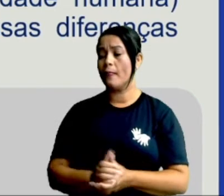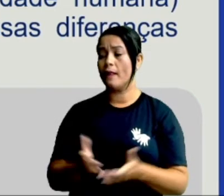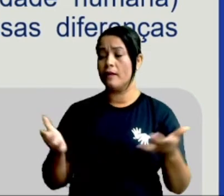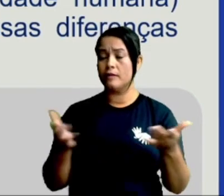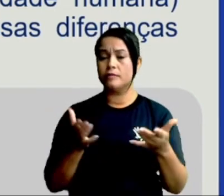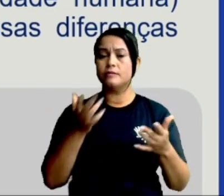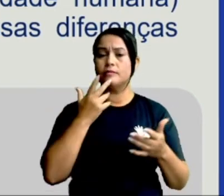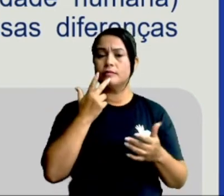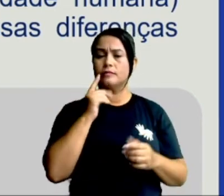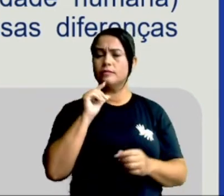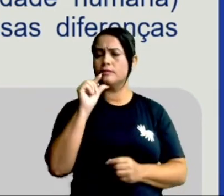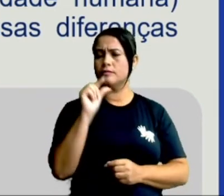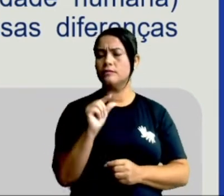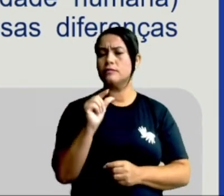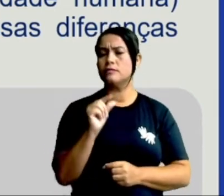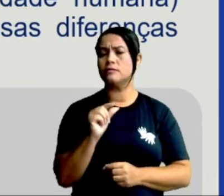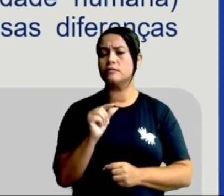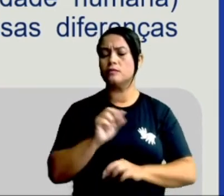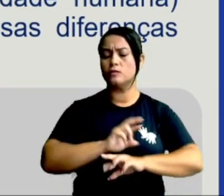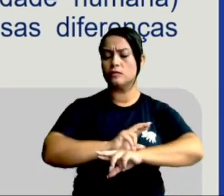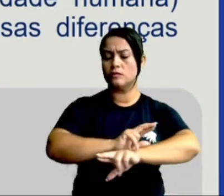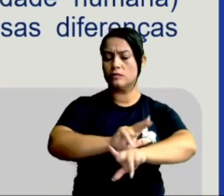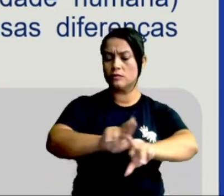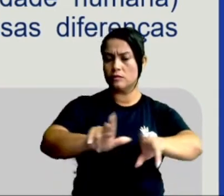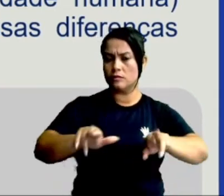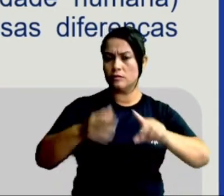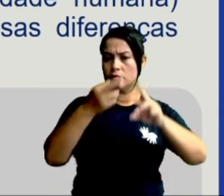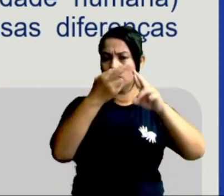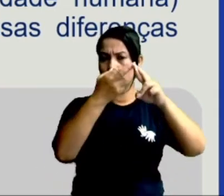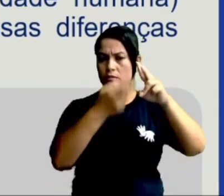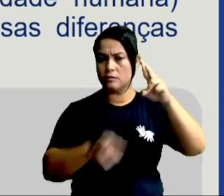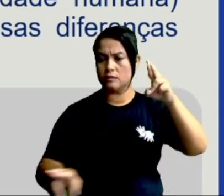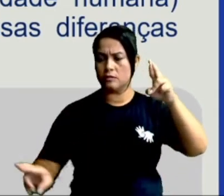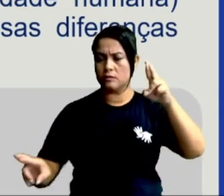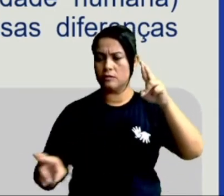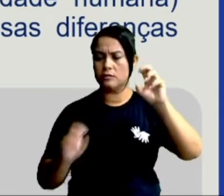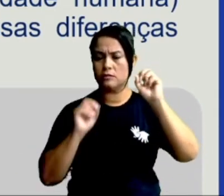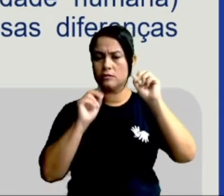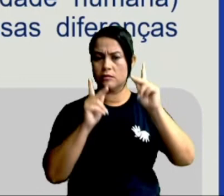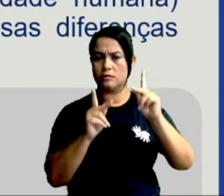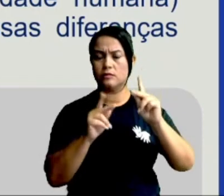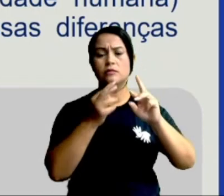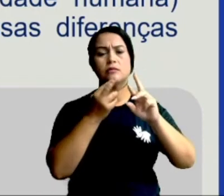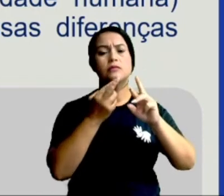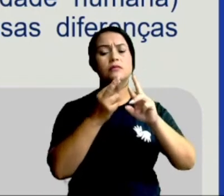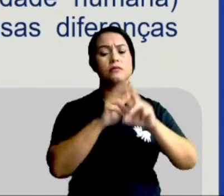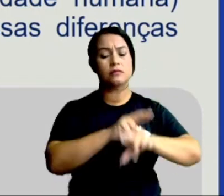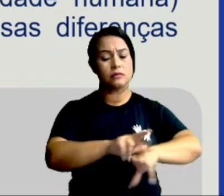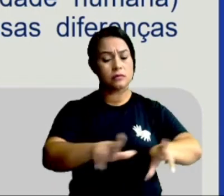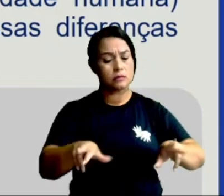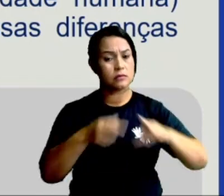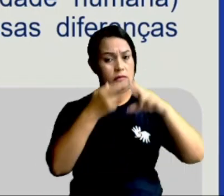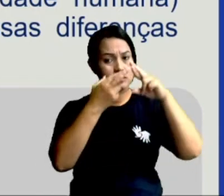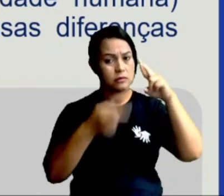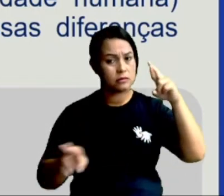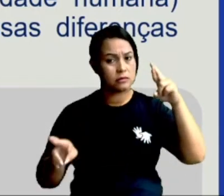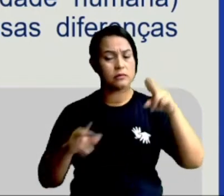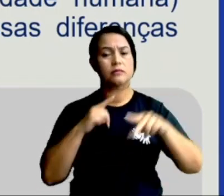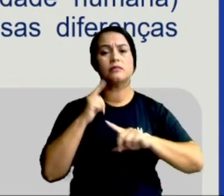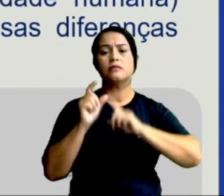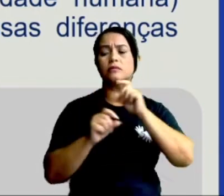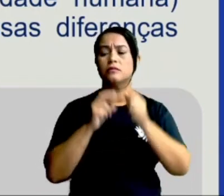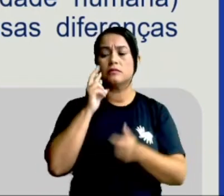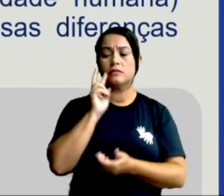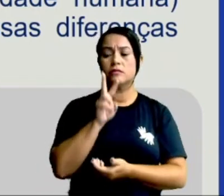Agora a gente vai falar um pouquinho sobre essa diversidade religiosa, tá? Na diversidade religiosa, a gente